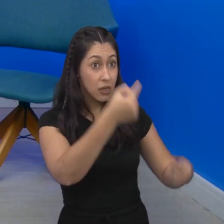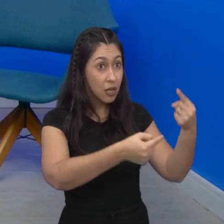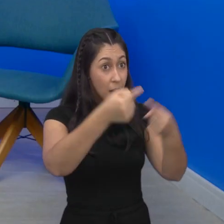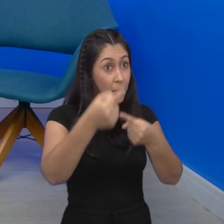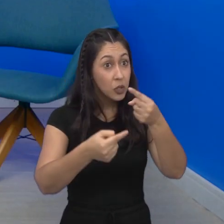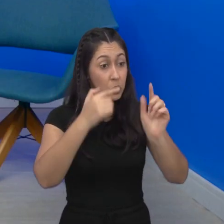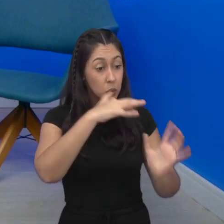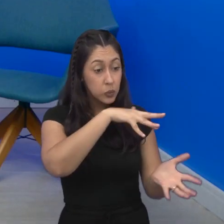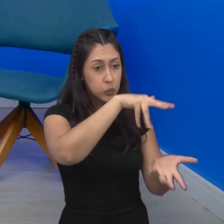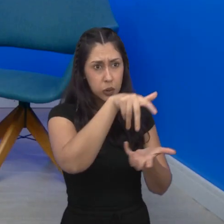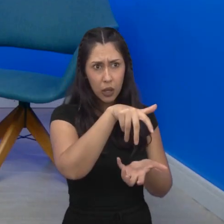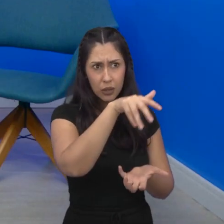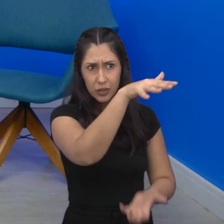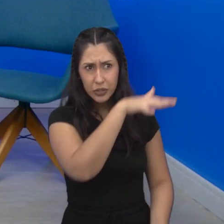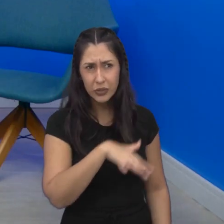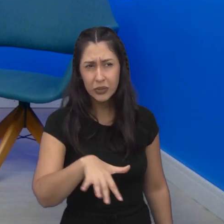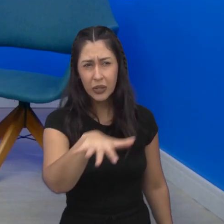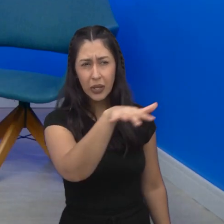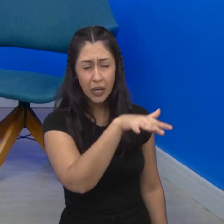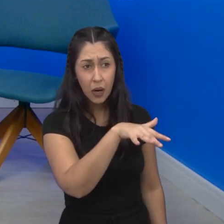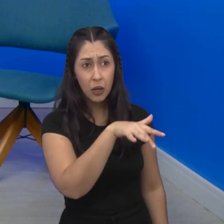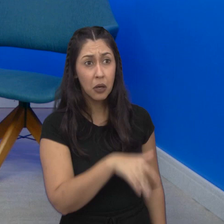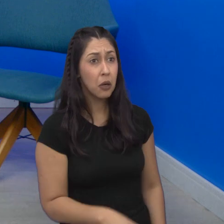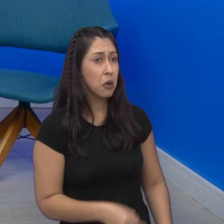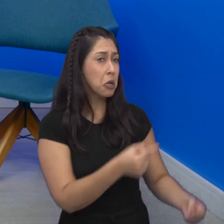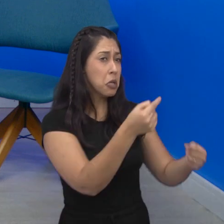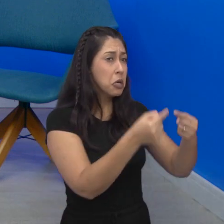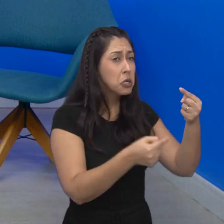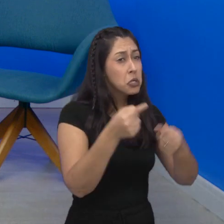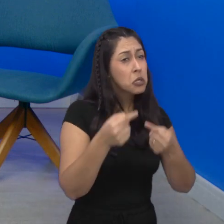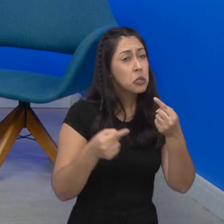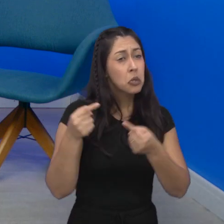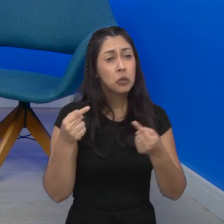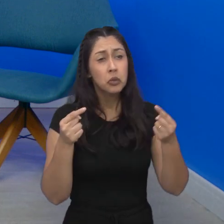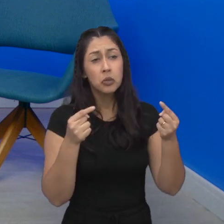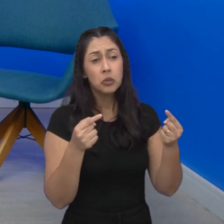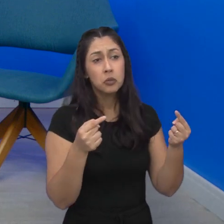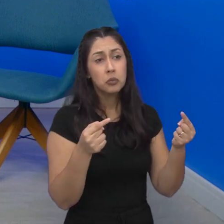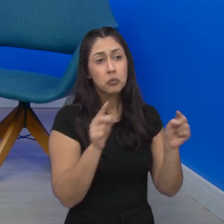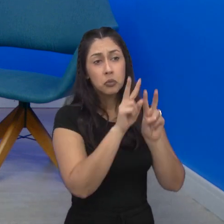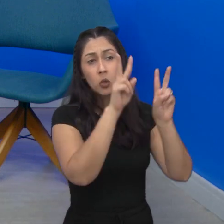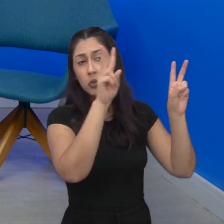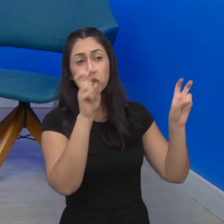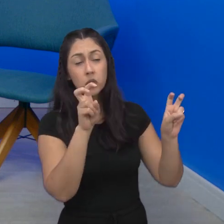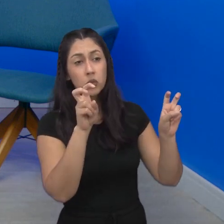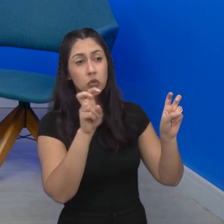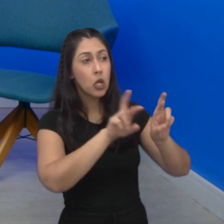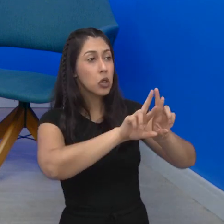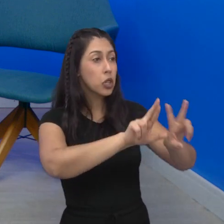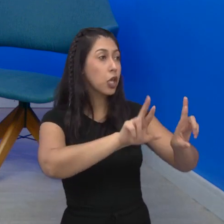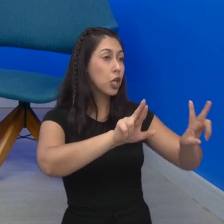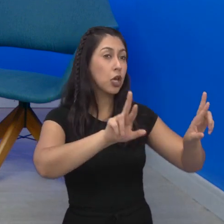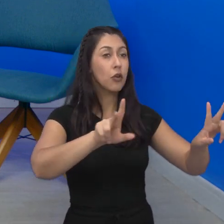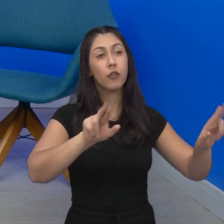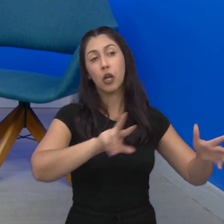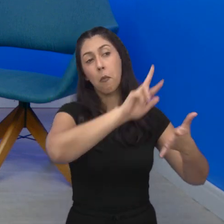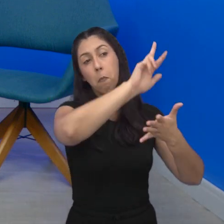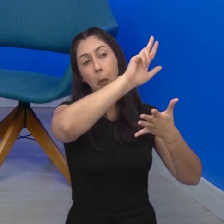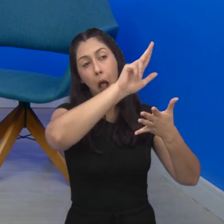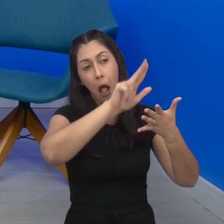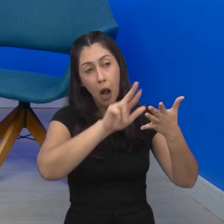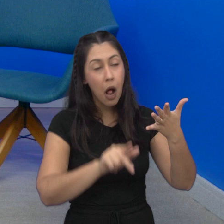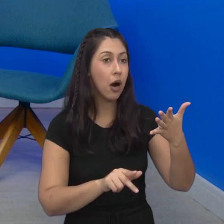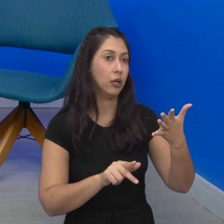política internacional, de forma geral, ela aborda muitas questões. Nós nunca estamos falando só de um assunto,